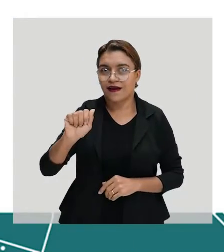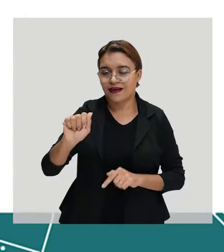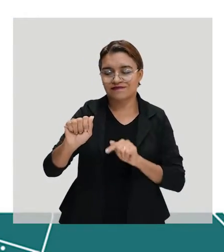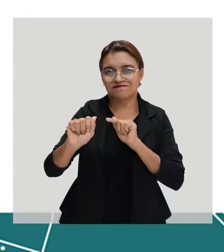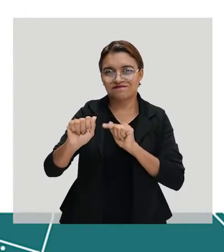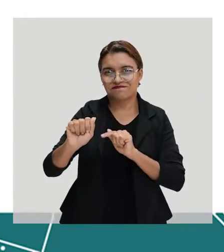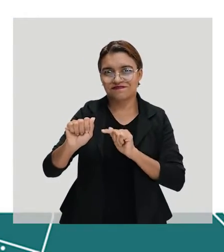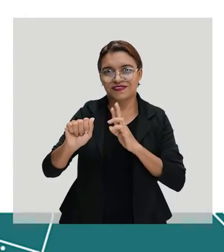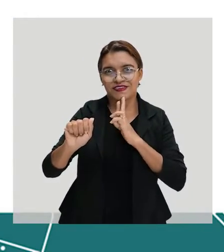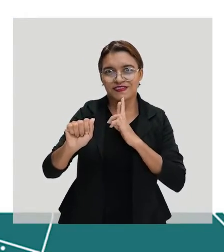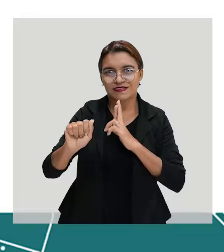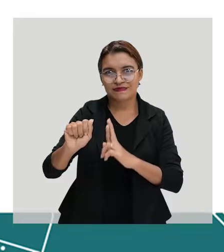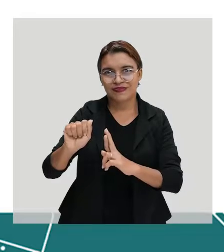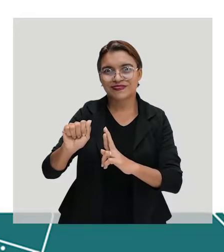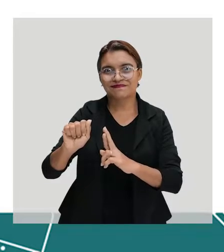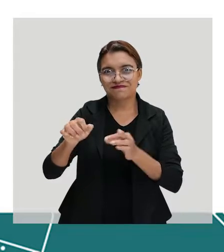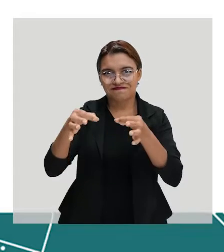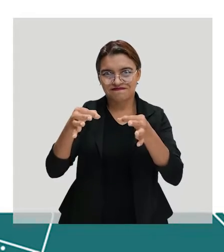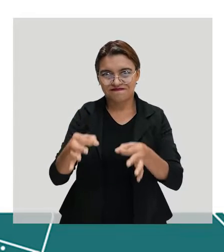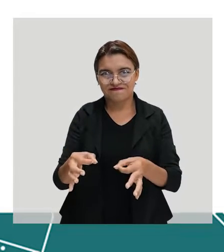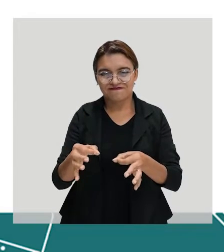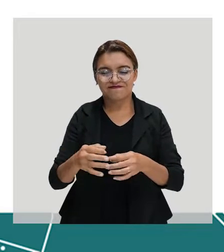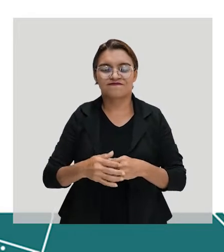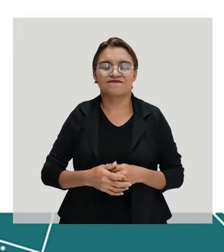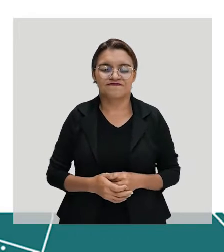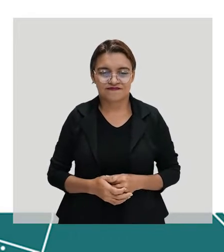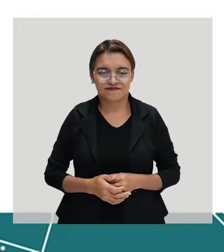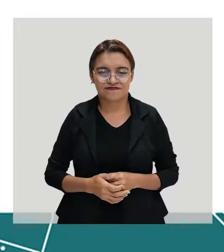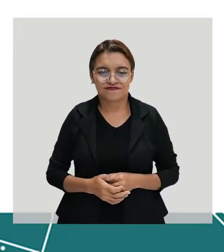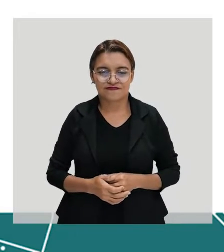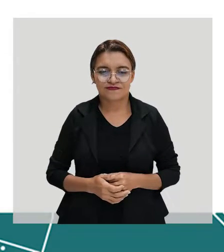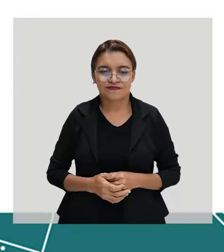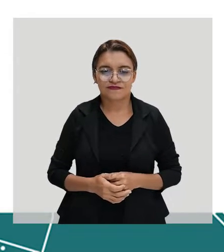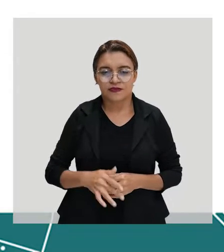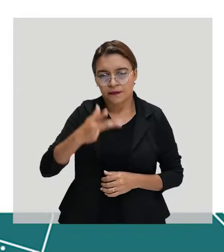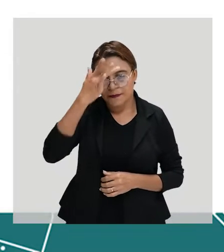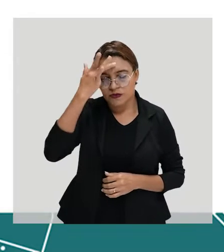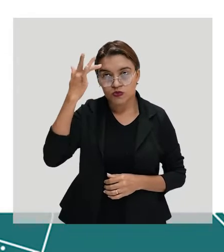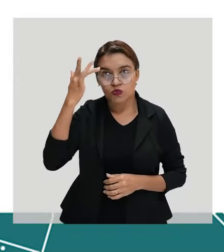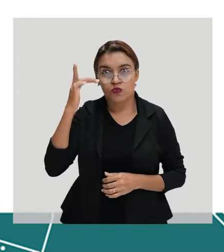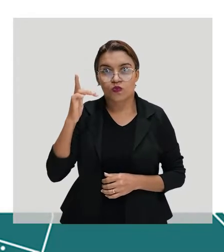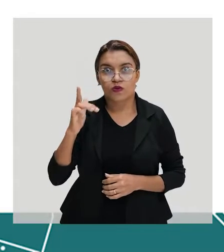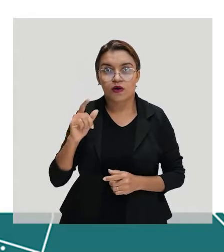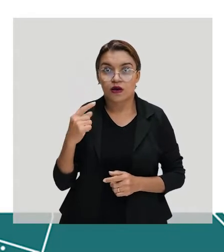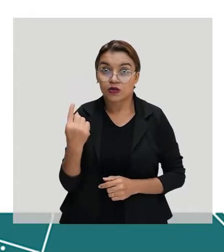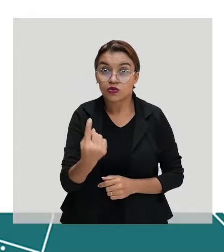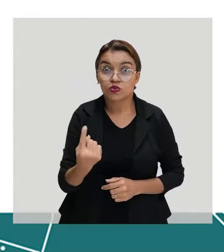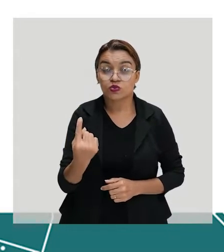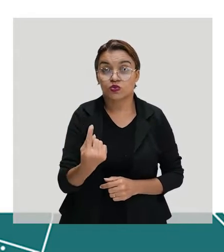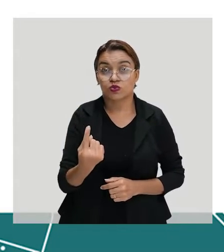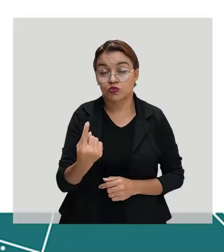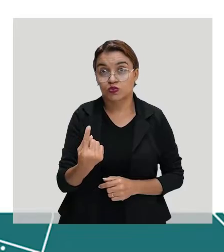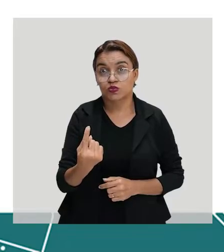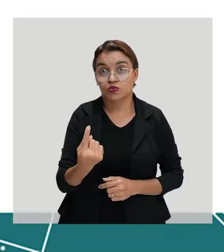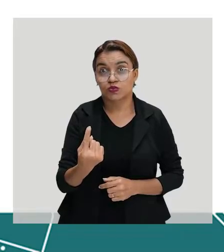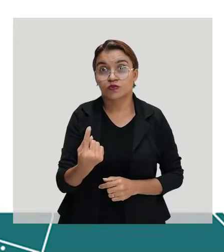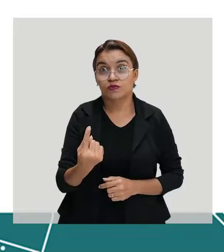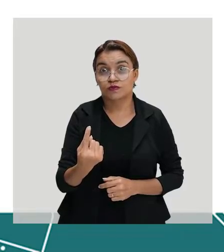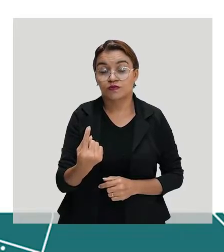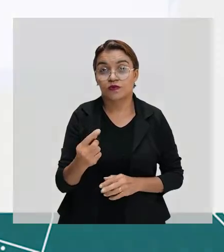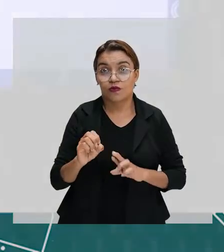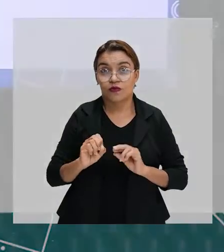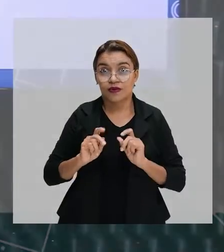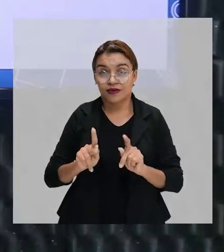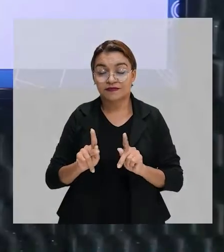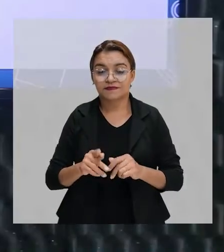princípio da individualidade biológica que fala que o indivíduo ou ser único e responde de forma diferente as cargas